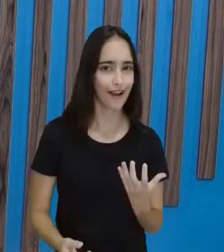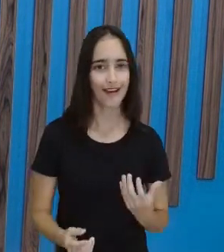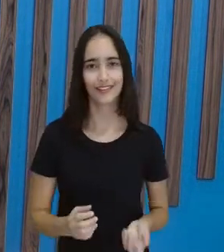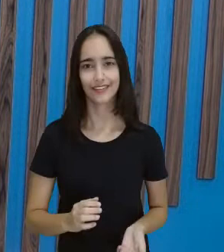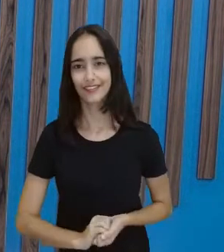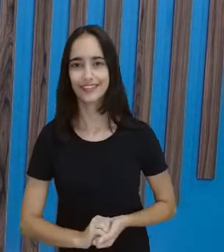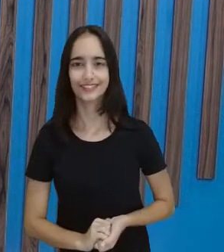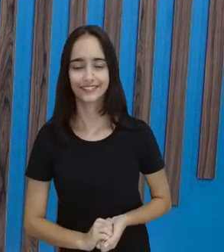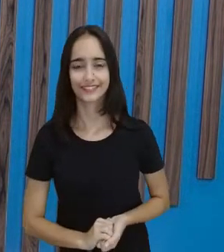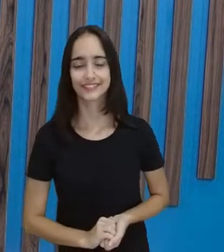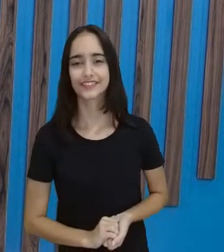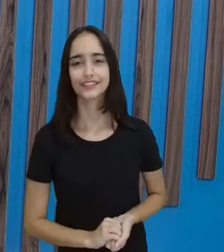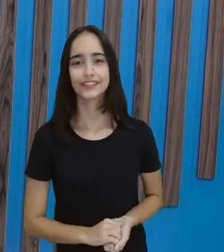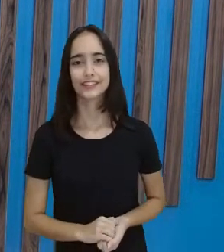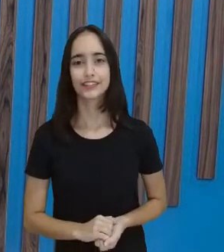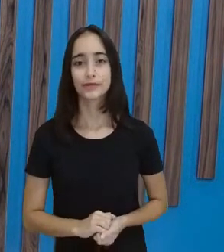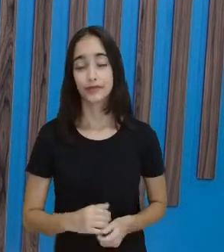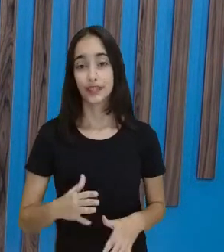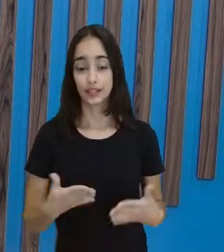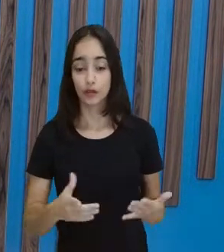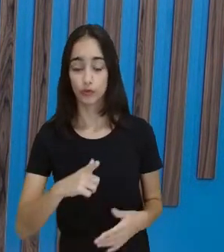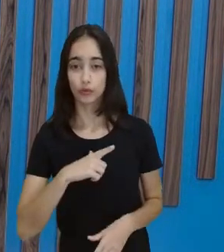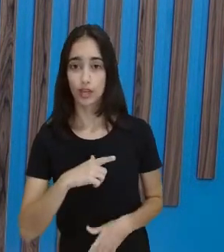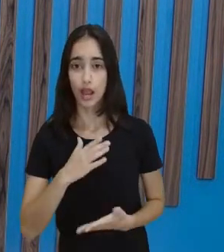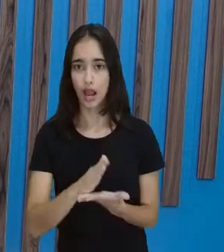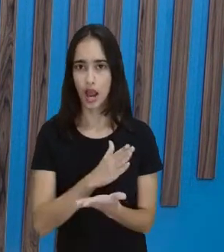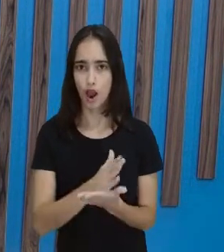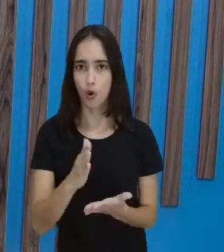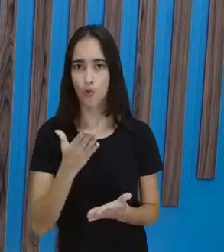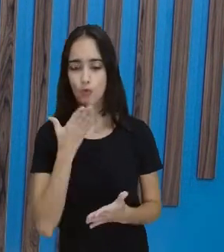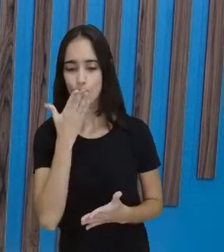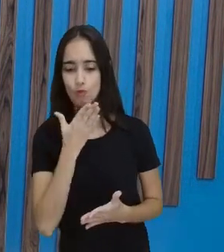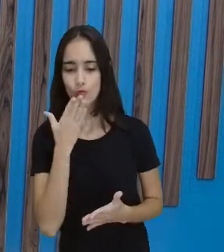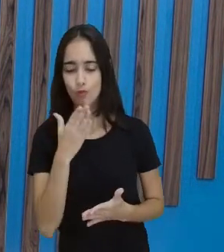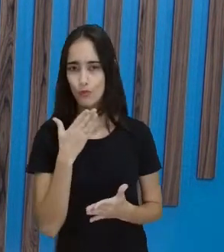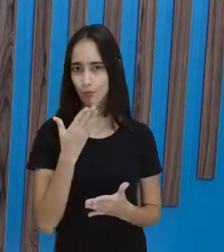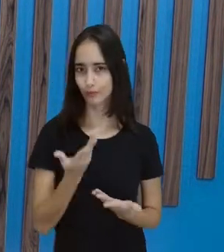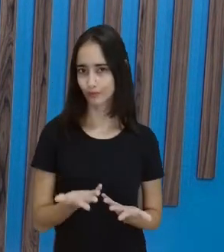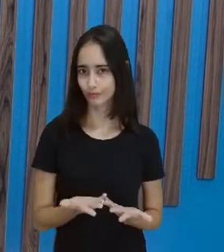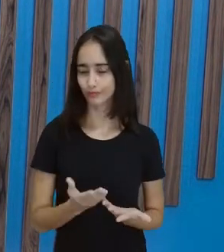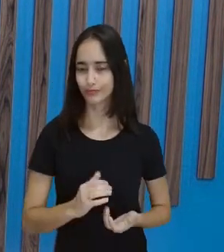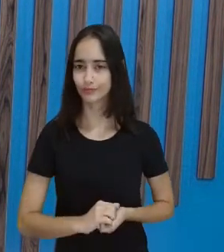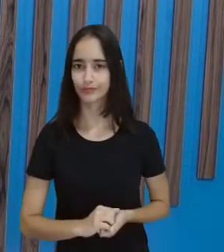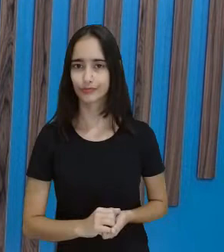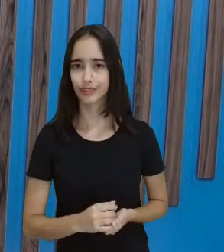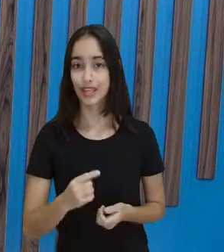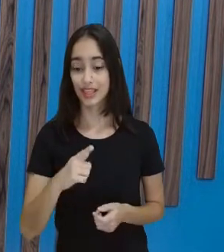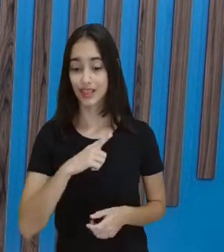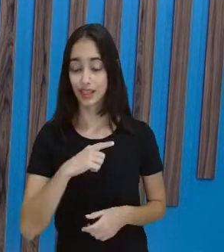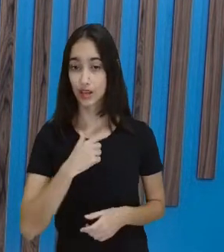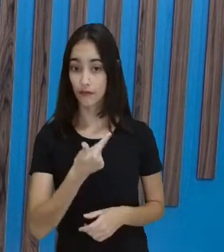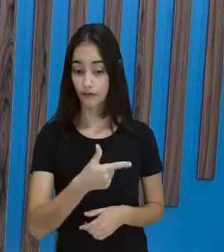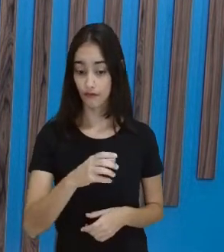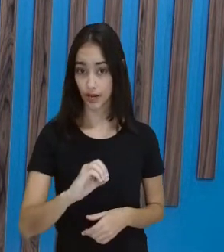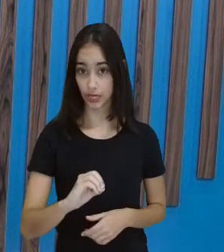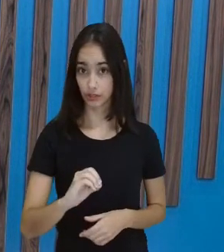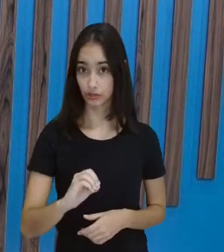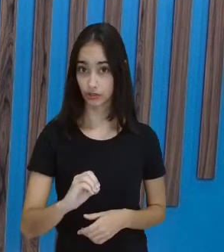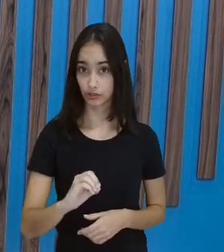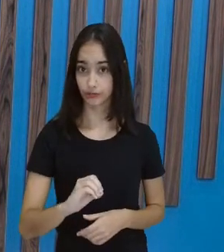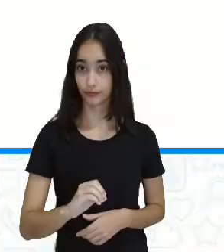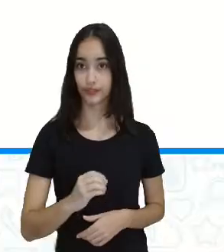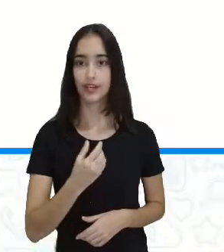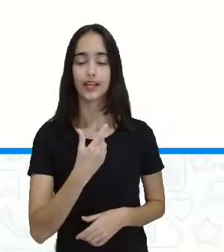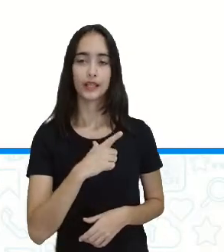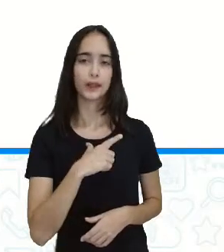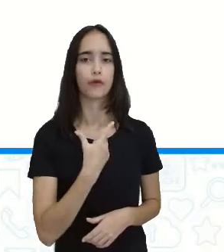Então, assim, eu trouxe alguns bombons, né? Eu tenho 20 bombons aqui. Olha só o que o probleminha diz. Tenho